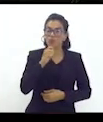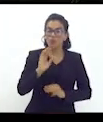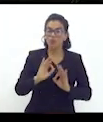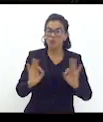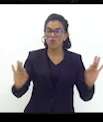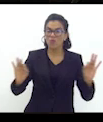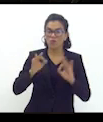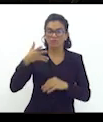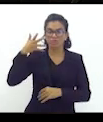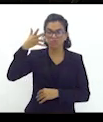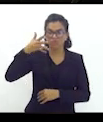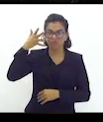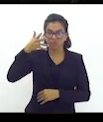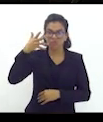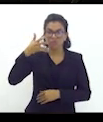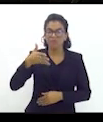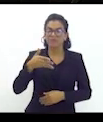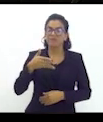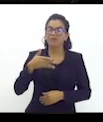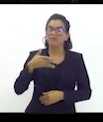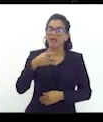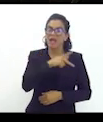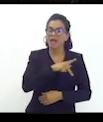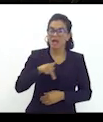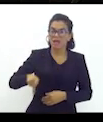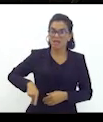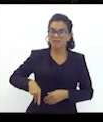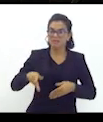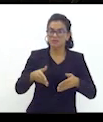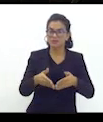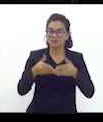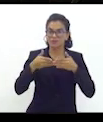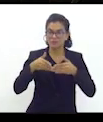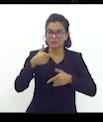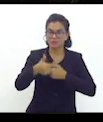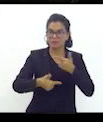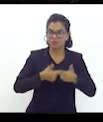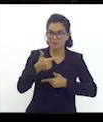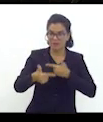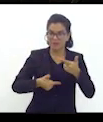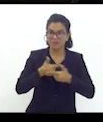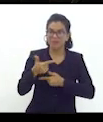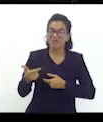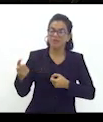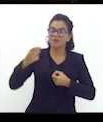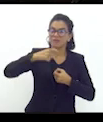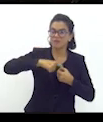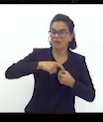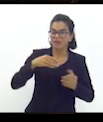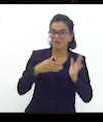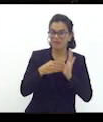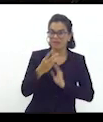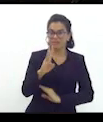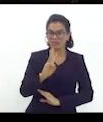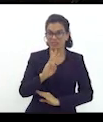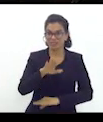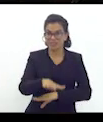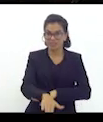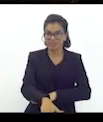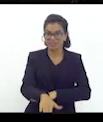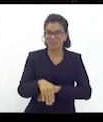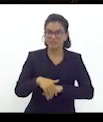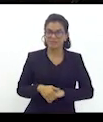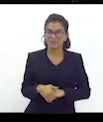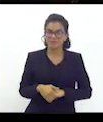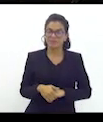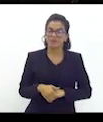nenhum inscrito, A presidência suspende os trabalhos. A presidência suspende os trabalhos até as 15 horas. Quando retornaremos com a ordem